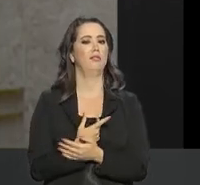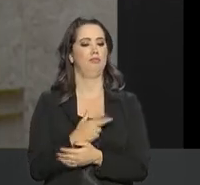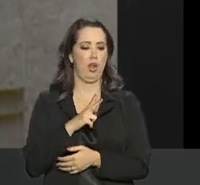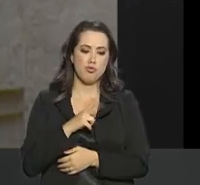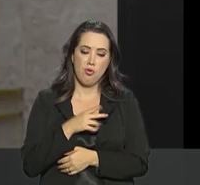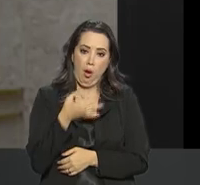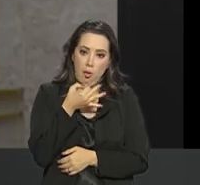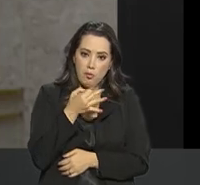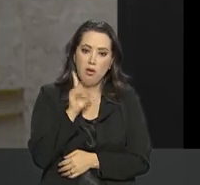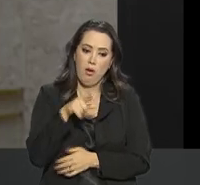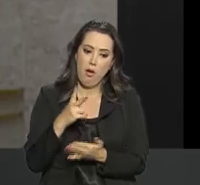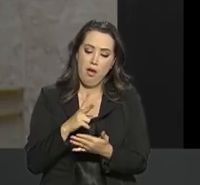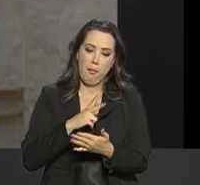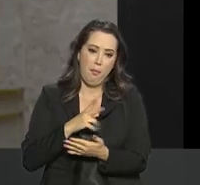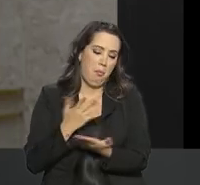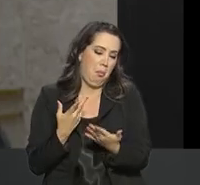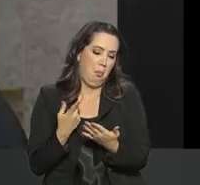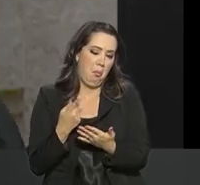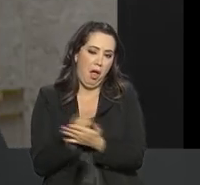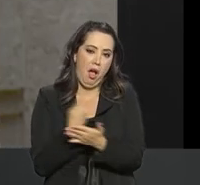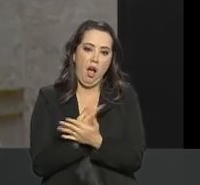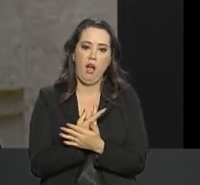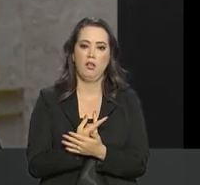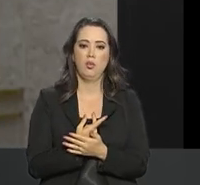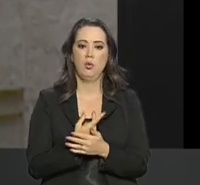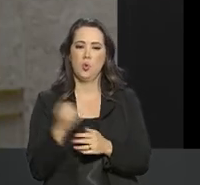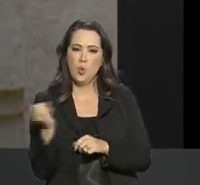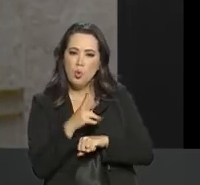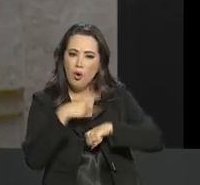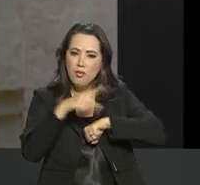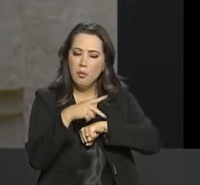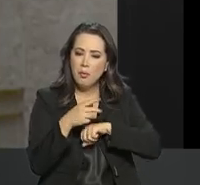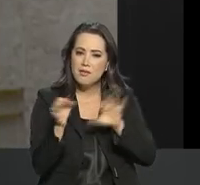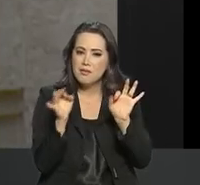um novo Estado resolve todos os assuntos. Eu me recordo,